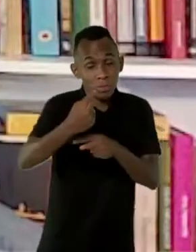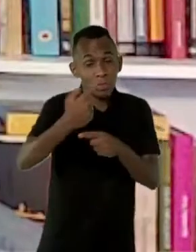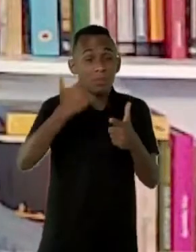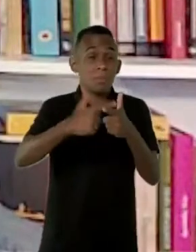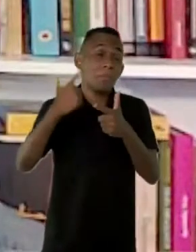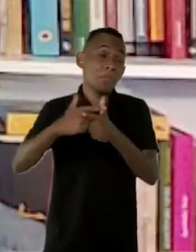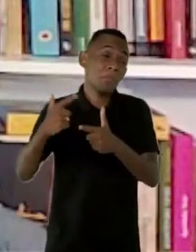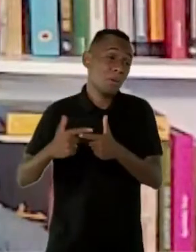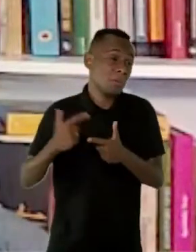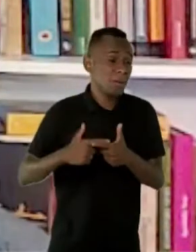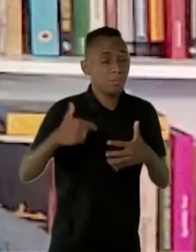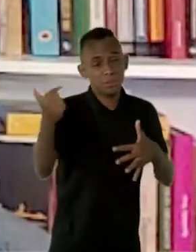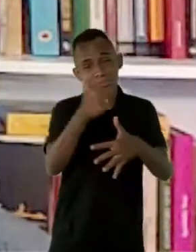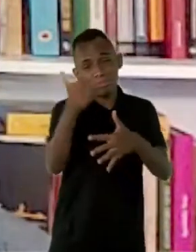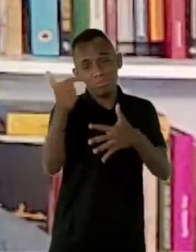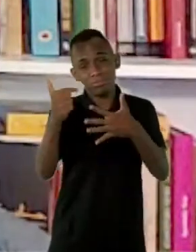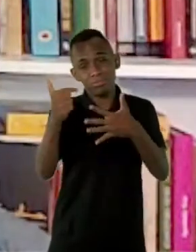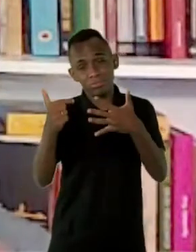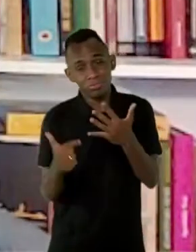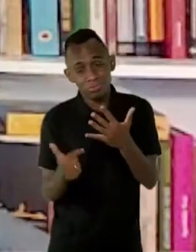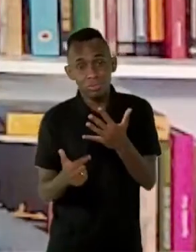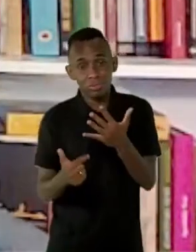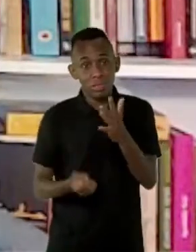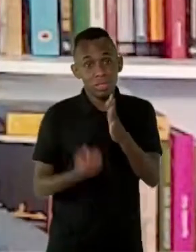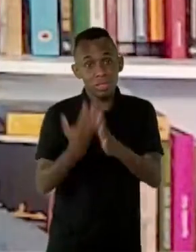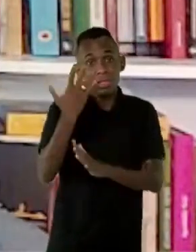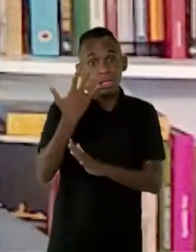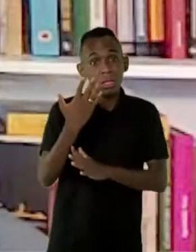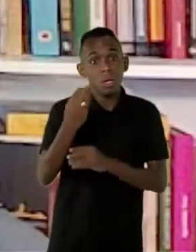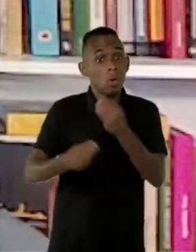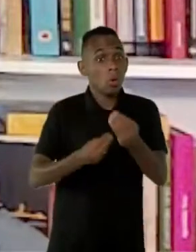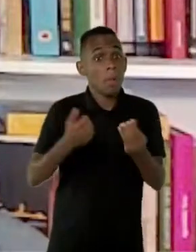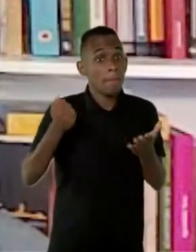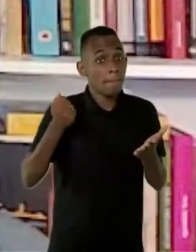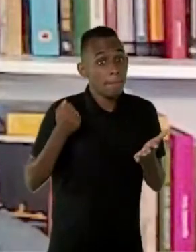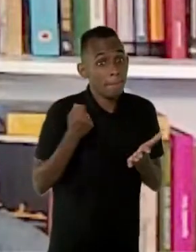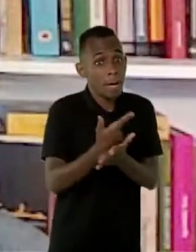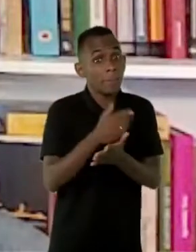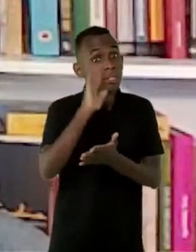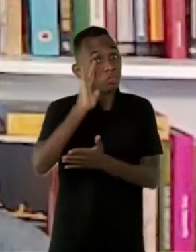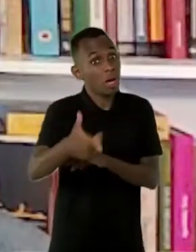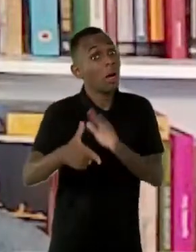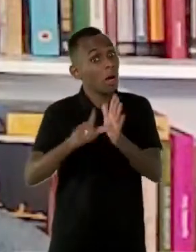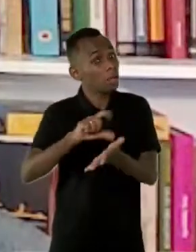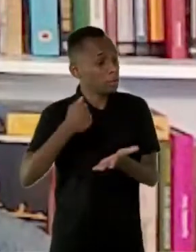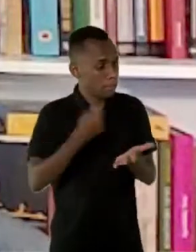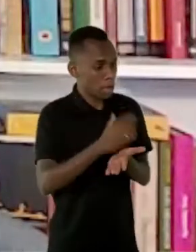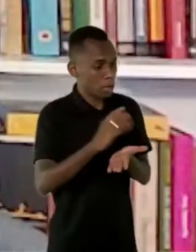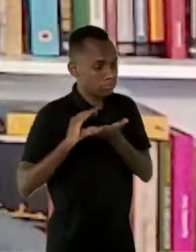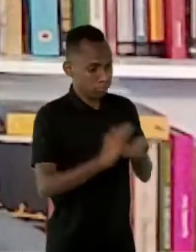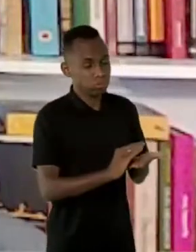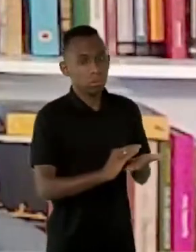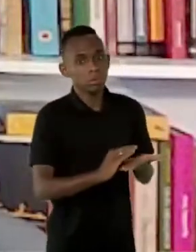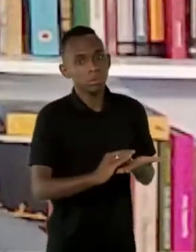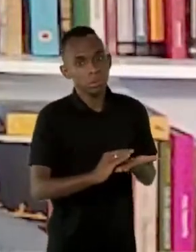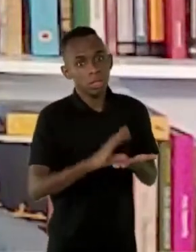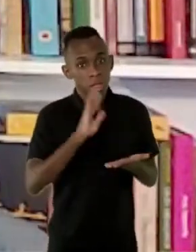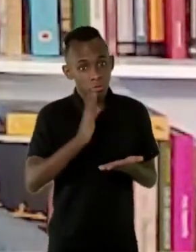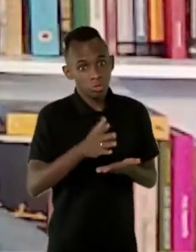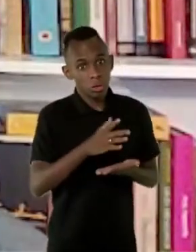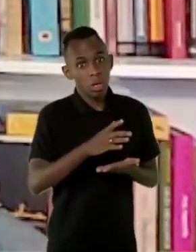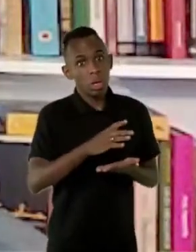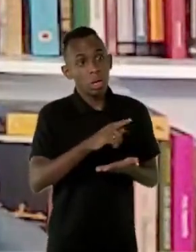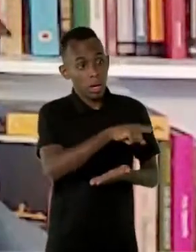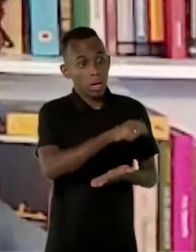com a Carolina de cobrança de pagamento que já tinha sido feito, né? Então ele fazia um pagamento para a Carolina,